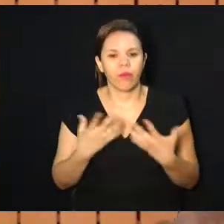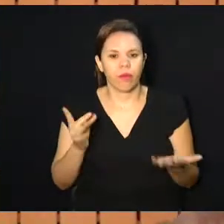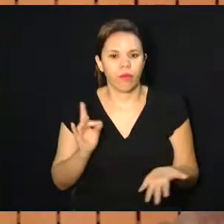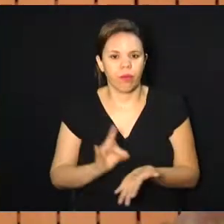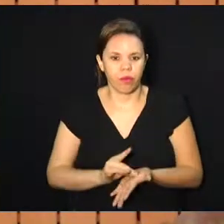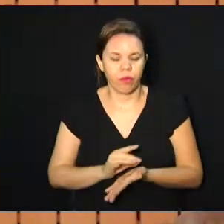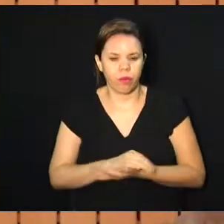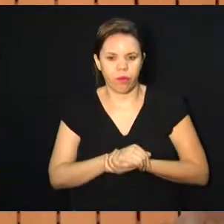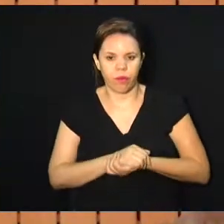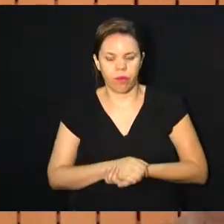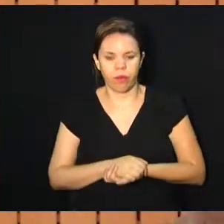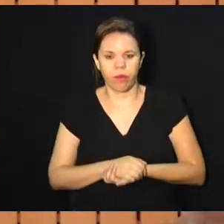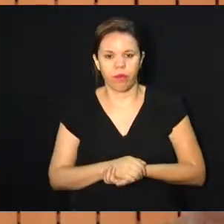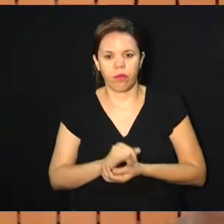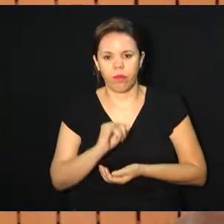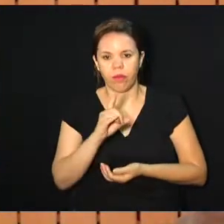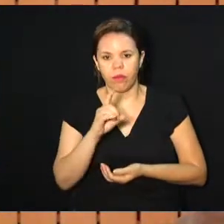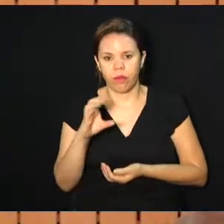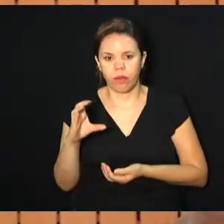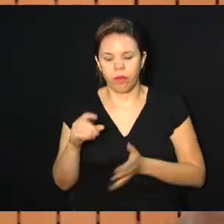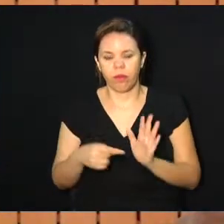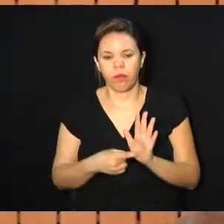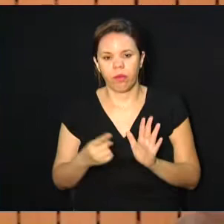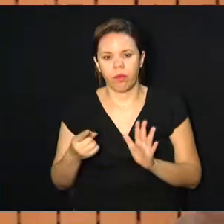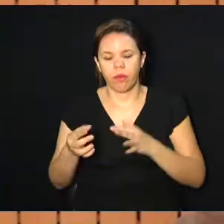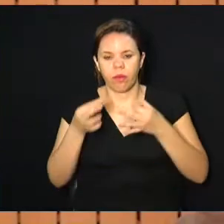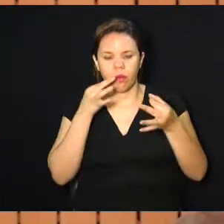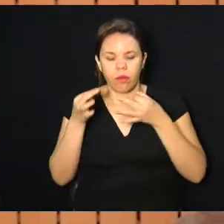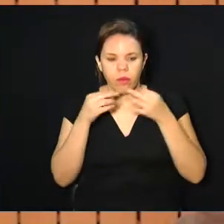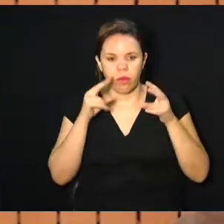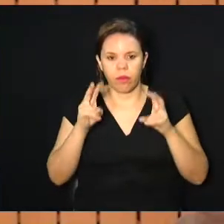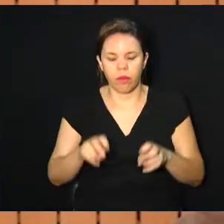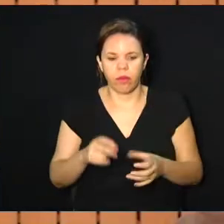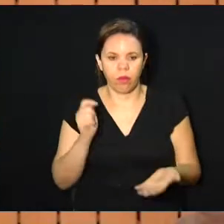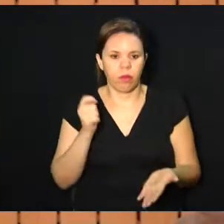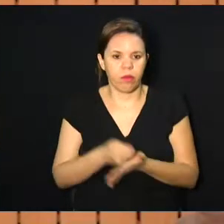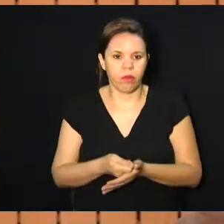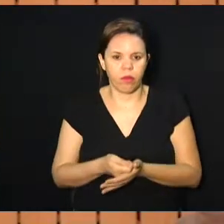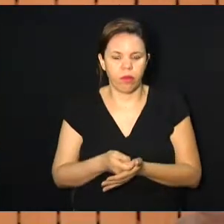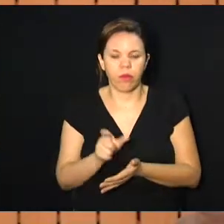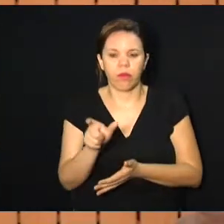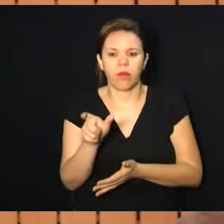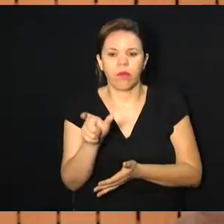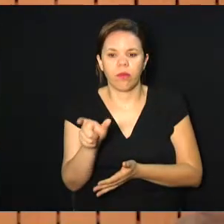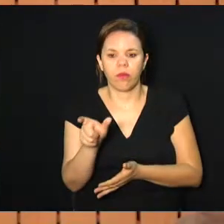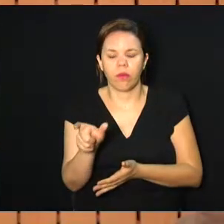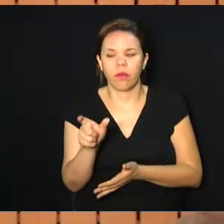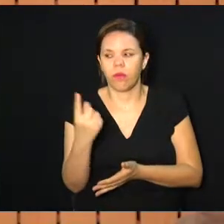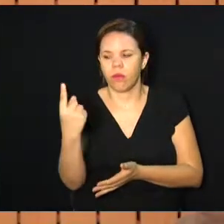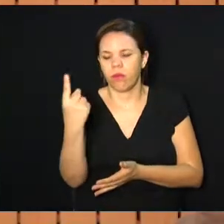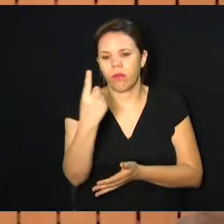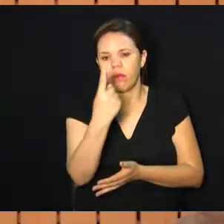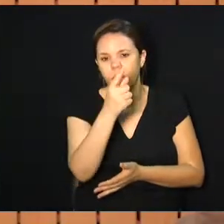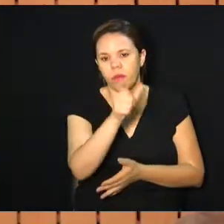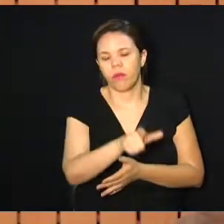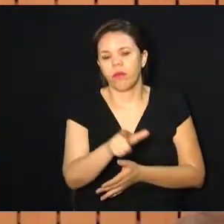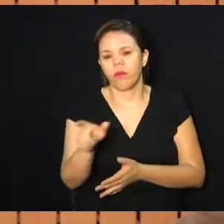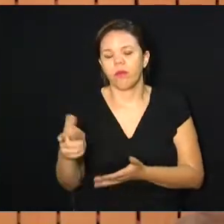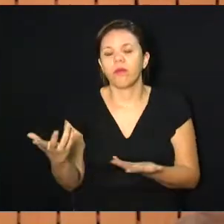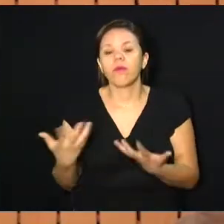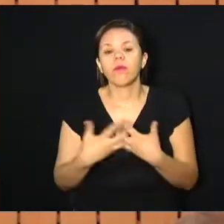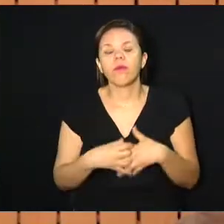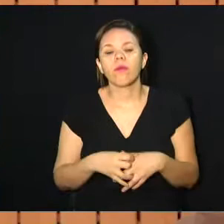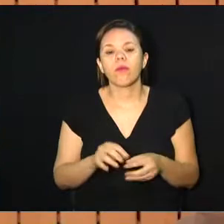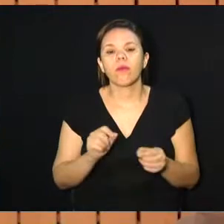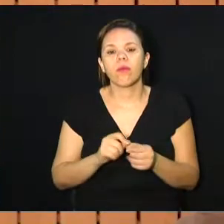verdade, o IDEC está apresentando uma crítica em relação ao pagamento à bilhetagem, né, pagamento por passageiro, mas como que funcionaria